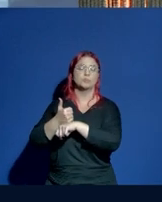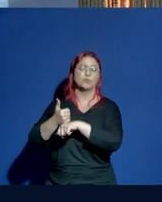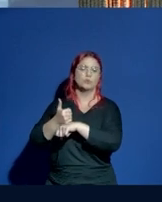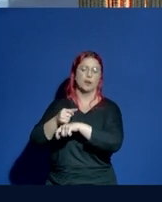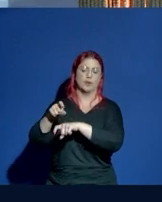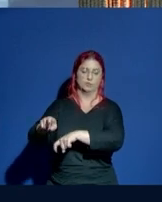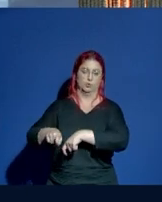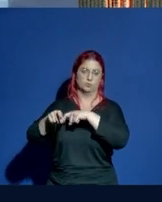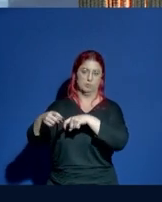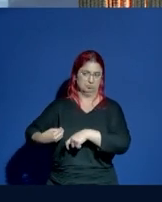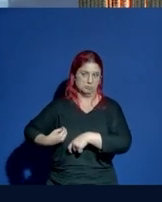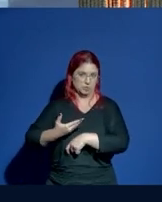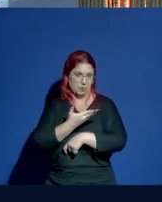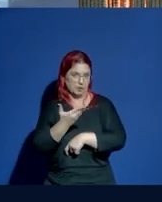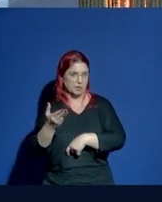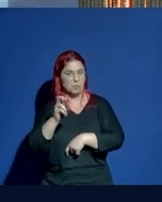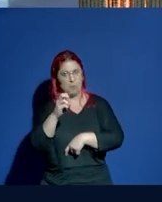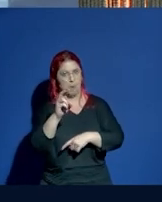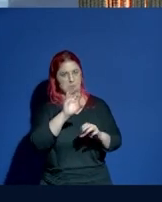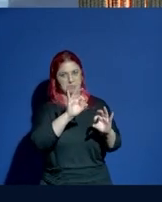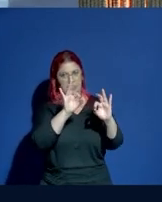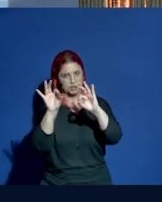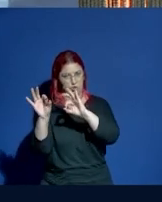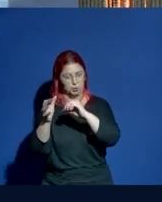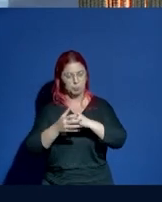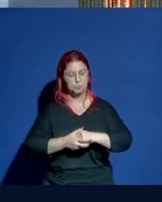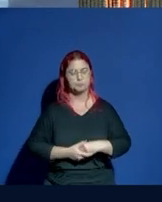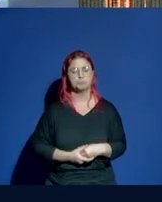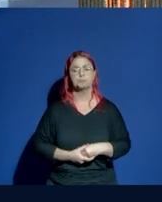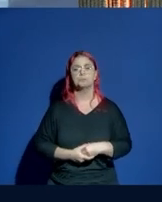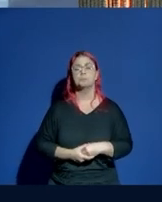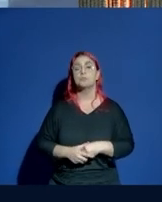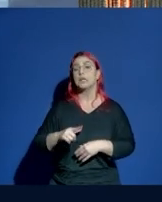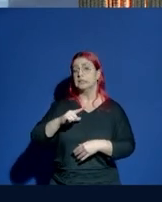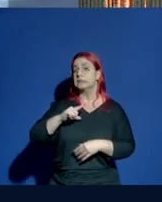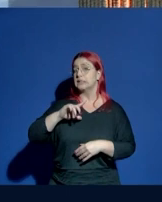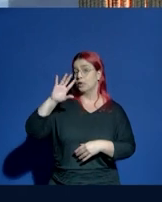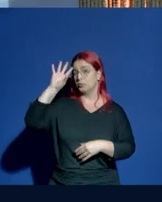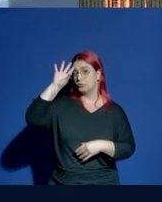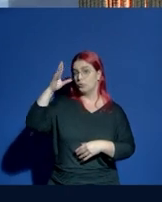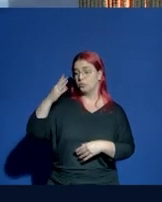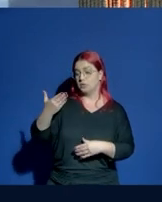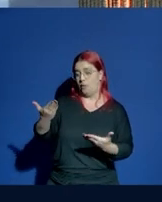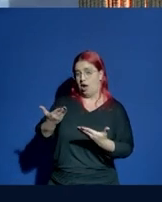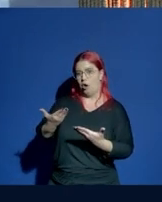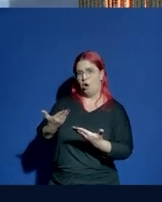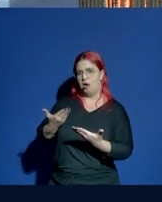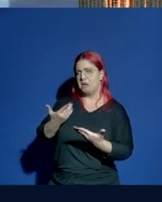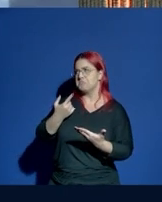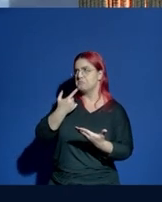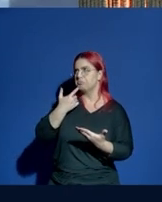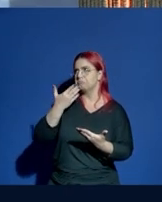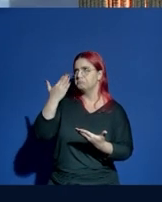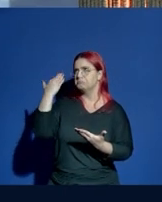presentes ou que estejam escutando assistindo online né temos uma solução que criamos aí faz uns dois três anos que nós lançamos ela